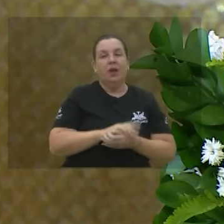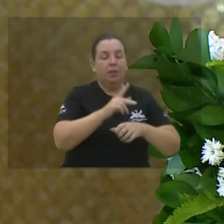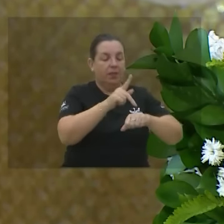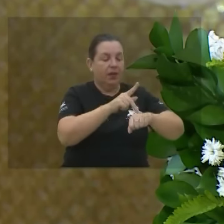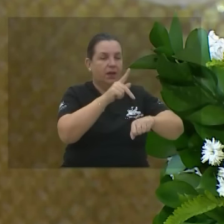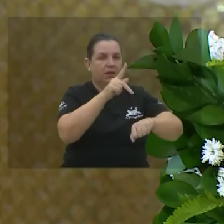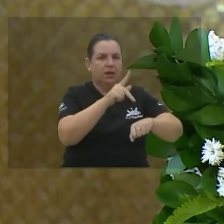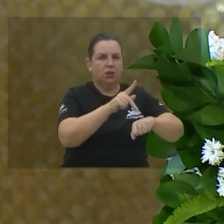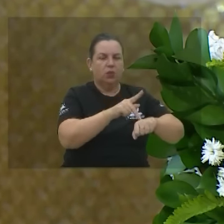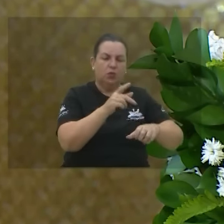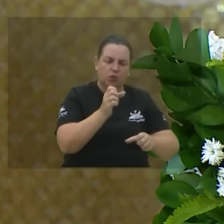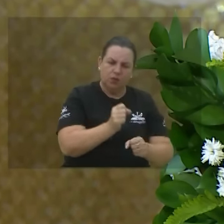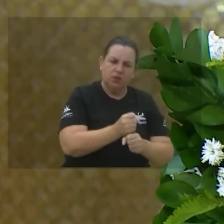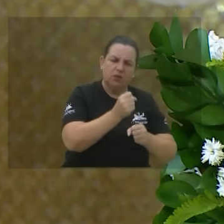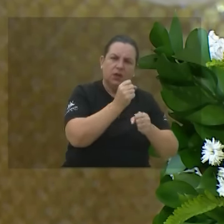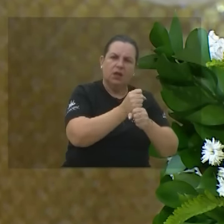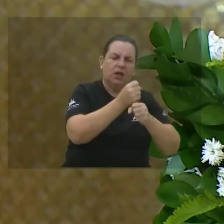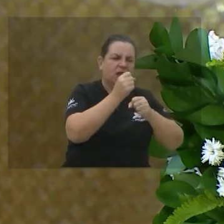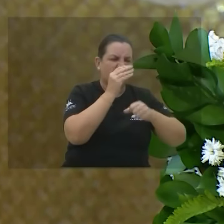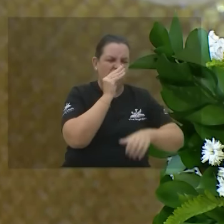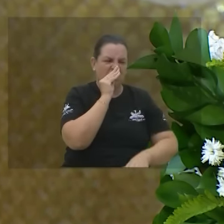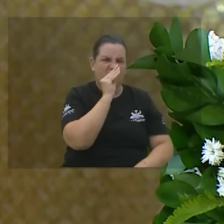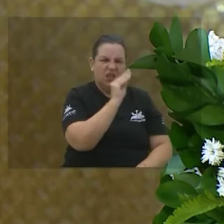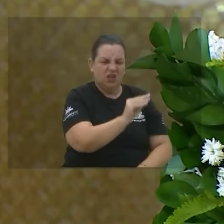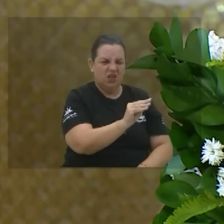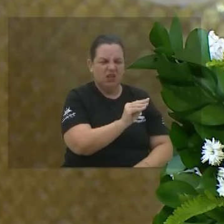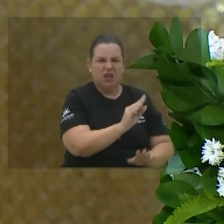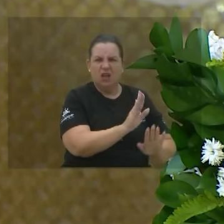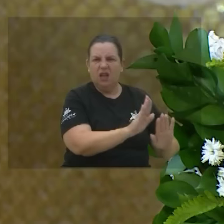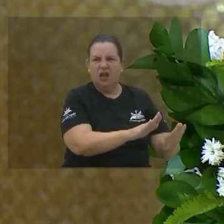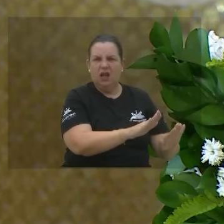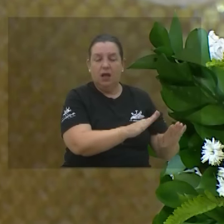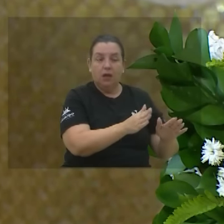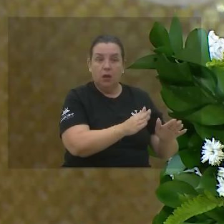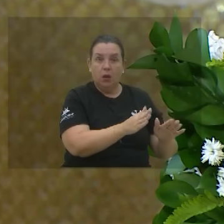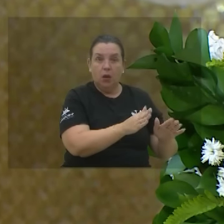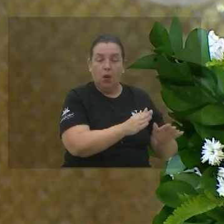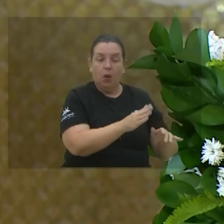A pedra que os pedreiros